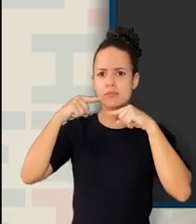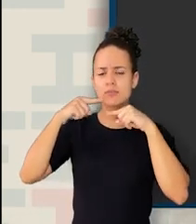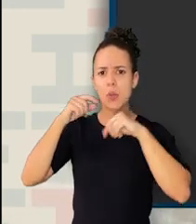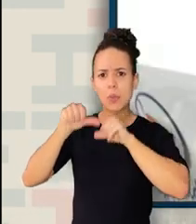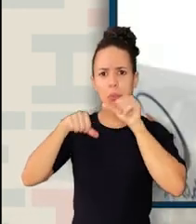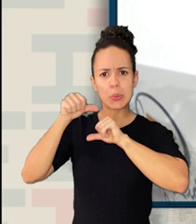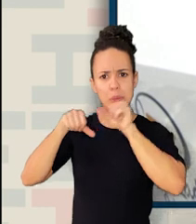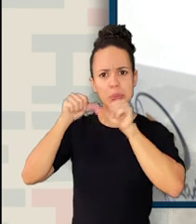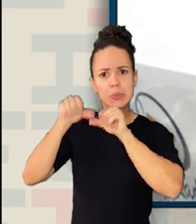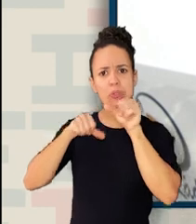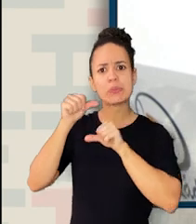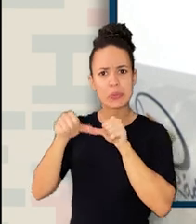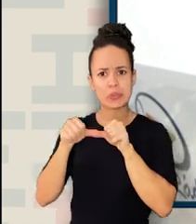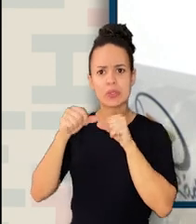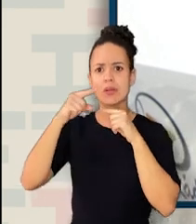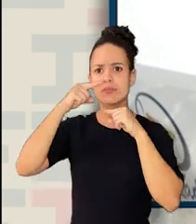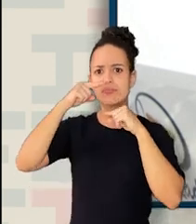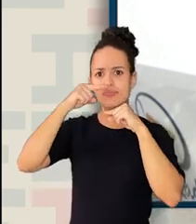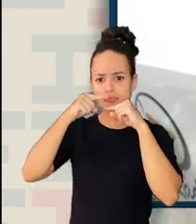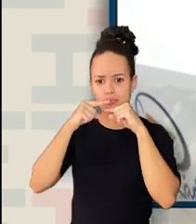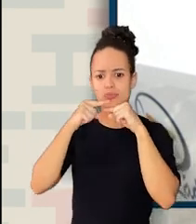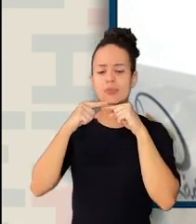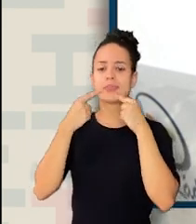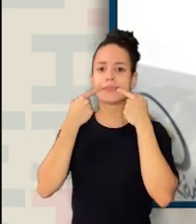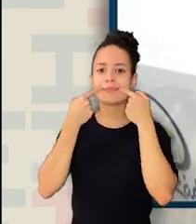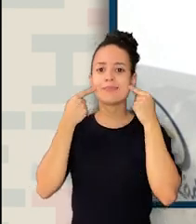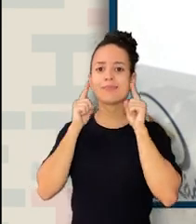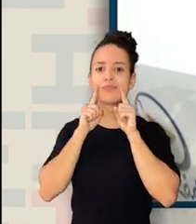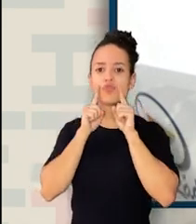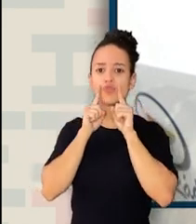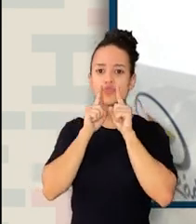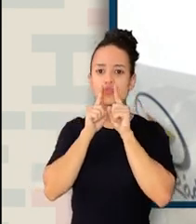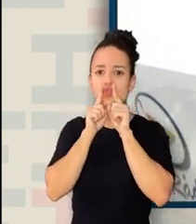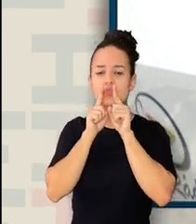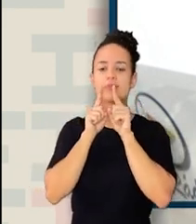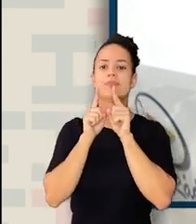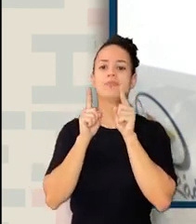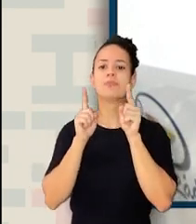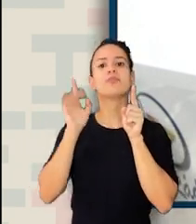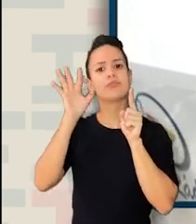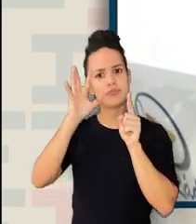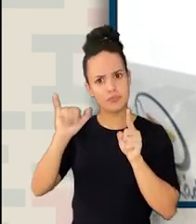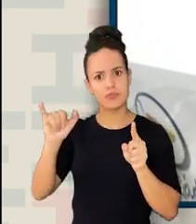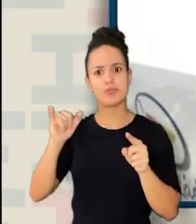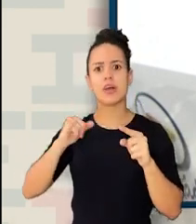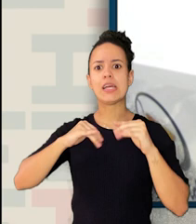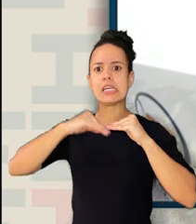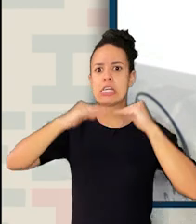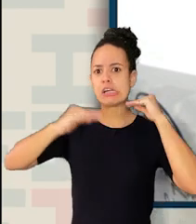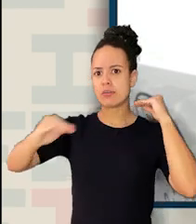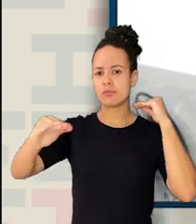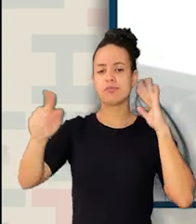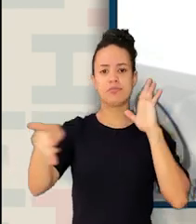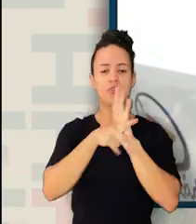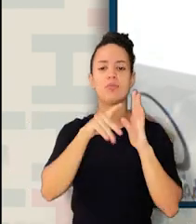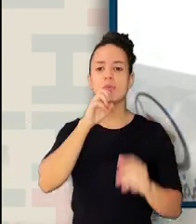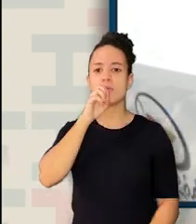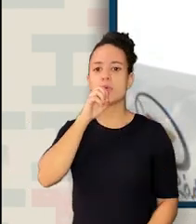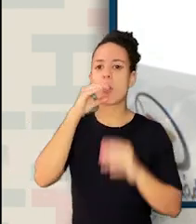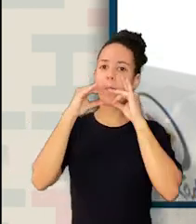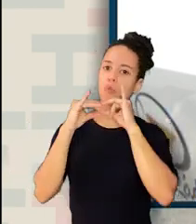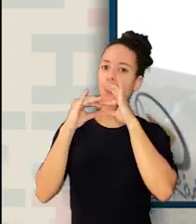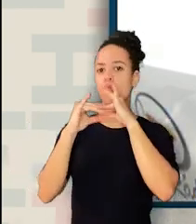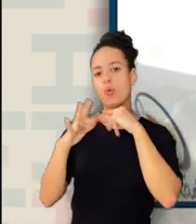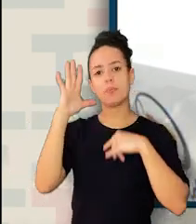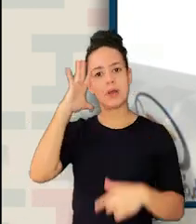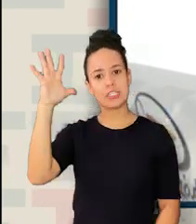tamanho, né? Vai diminuindo aqui a abertura, e isso vai afetar, sim, a timbragem desse som, quando você for tocar,